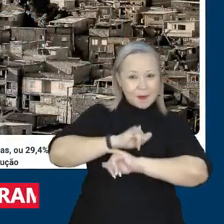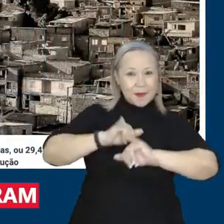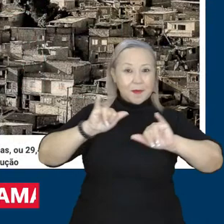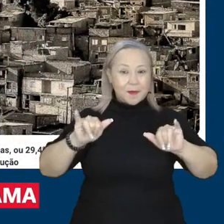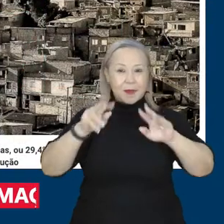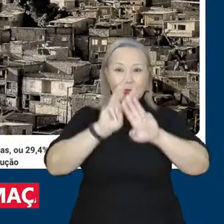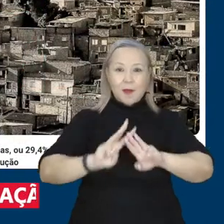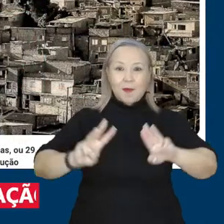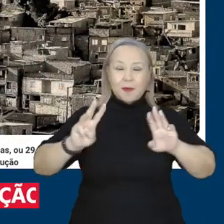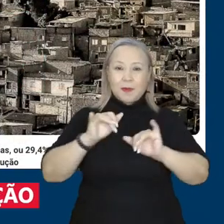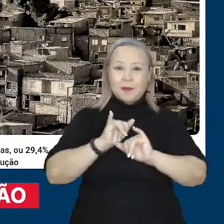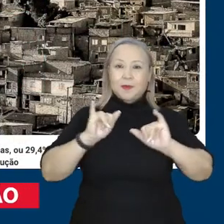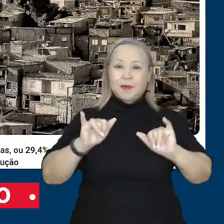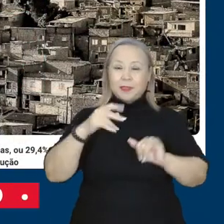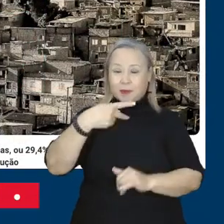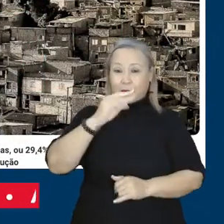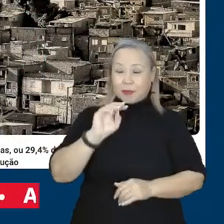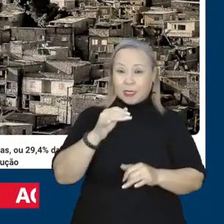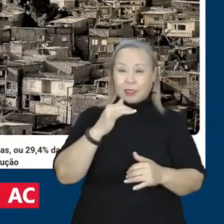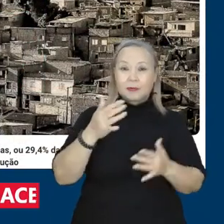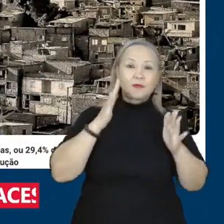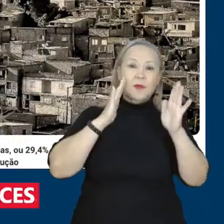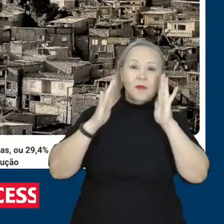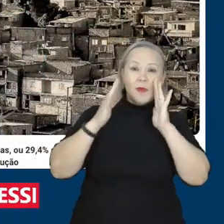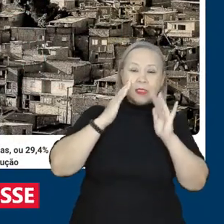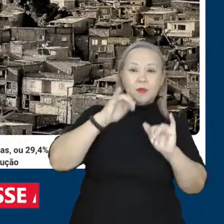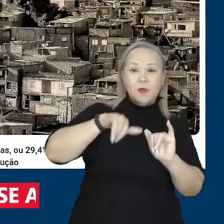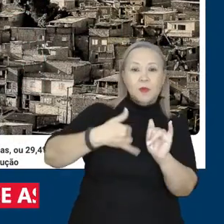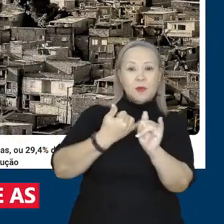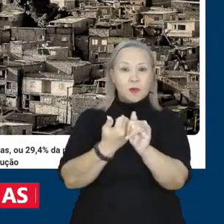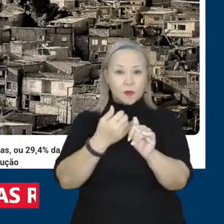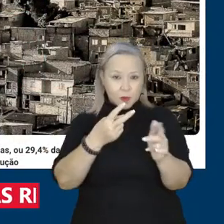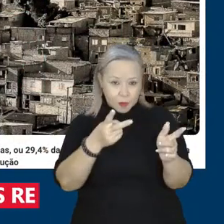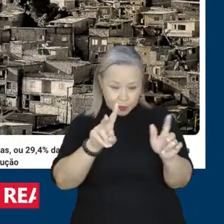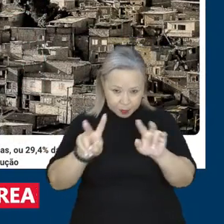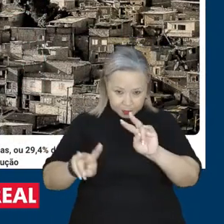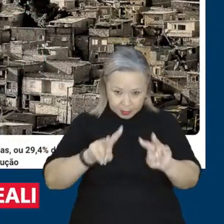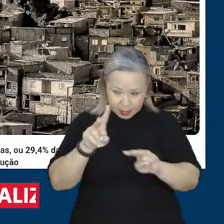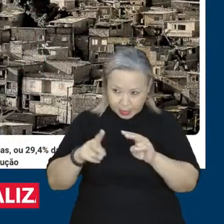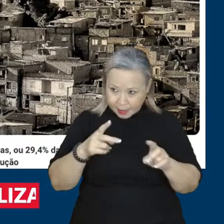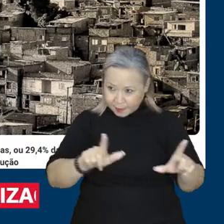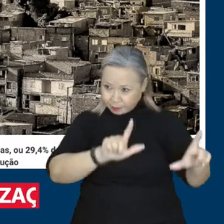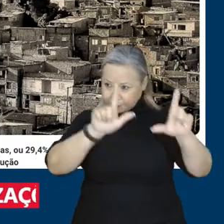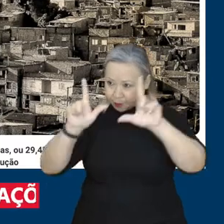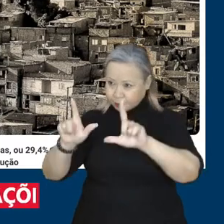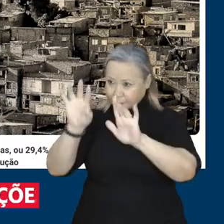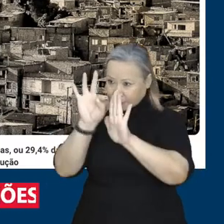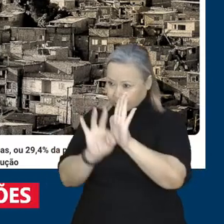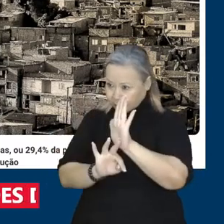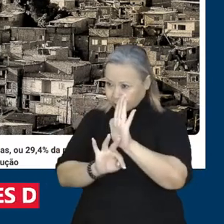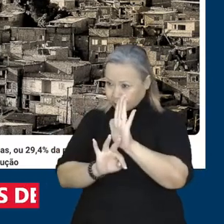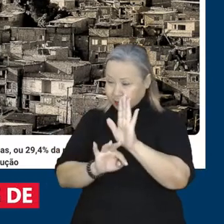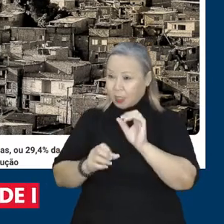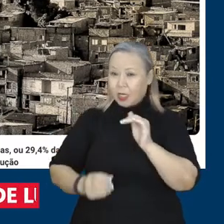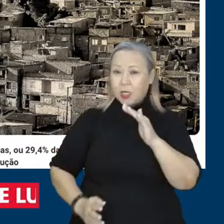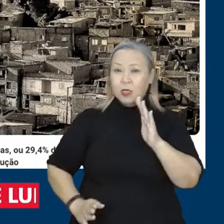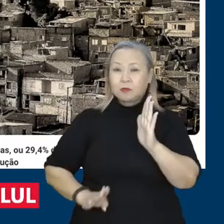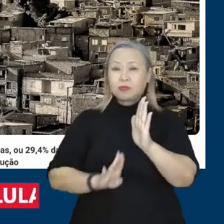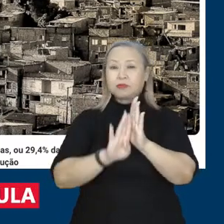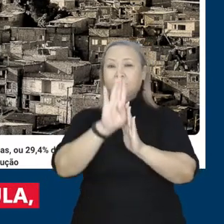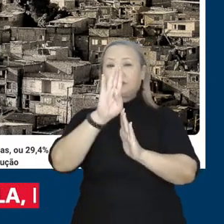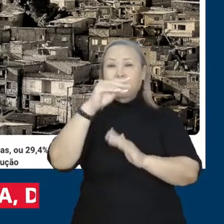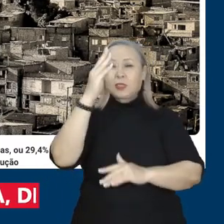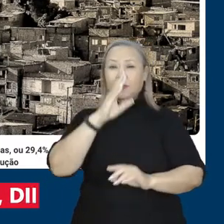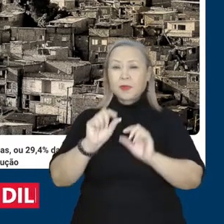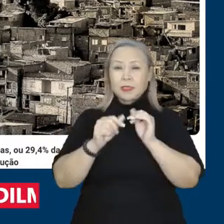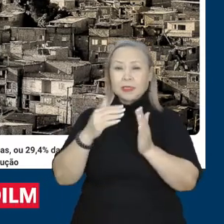do PT para quem tá aí pelo Facebook pelo YouTube tá vendo a matéria em tela né sobre esse recorde de brasileiros que estão